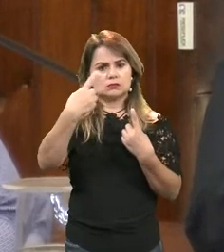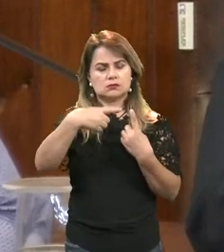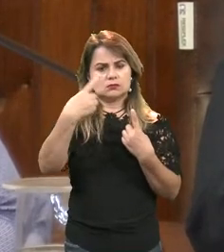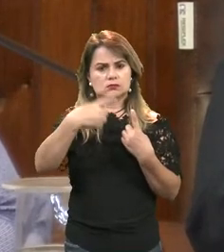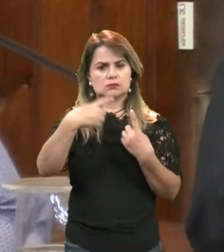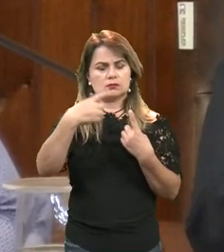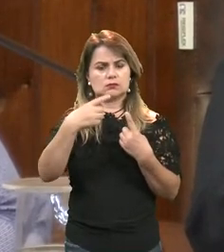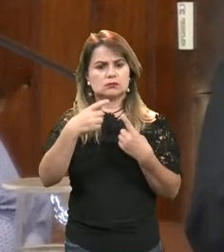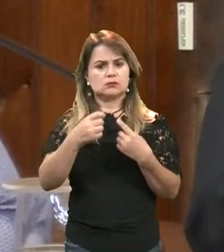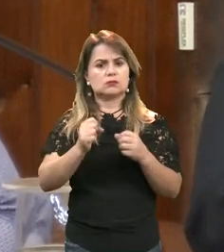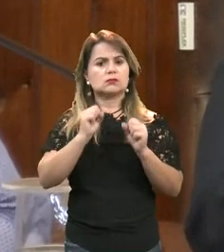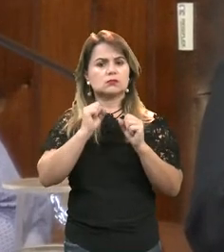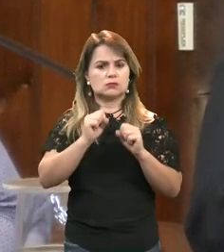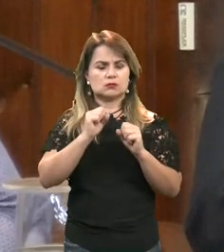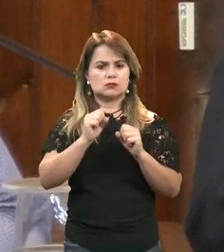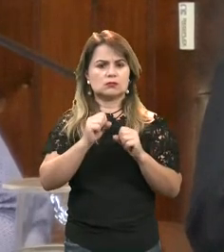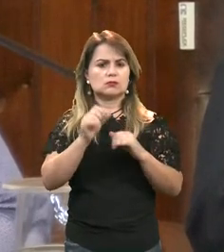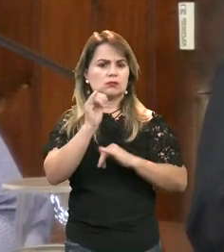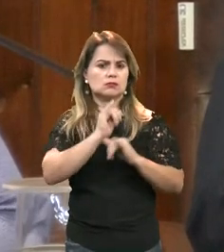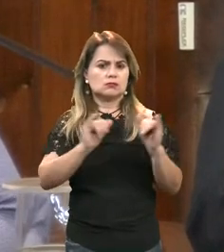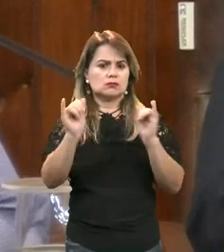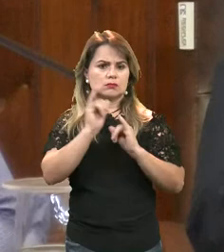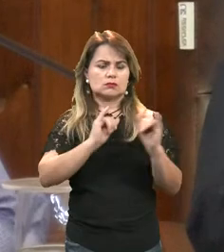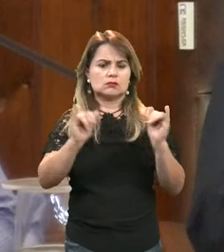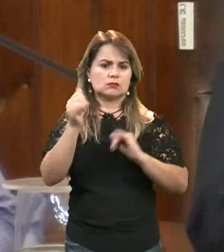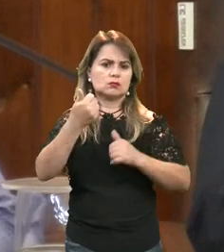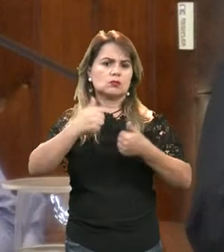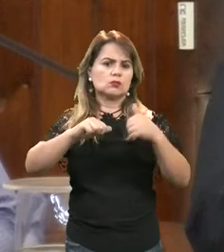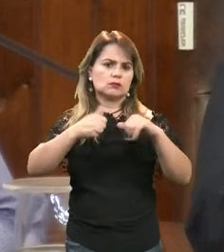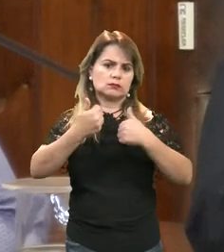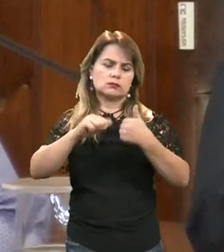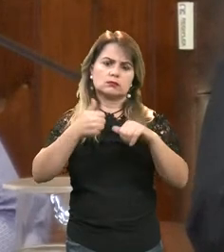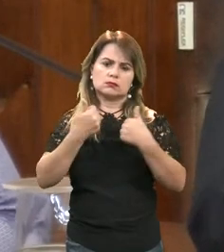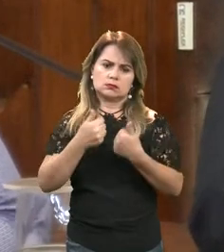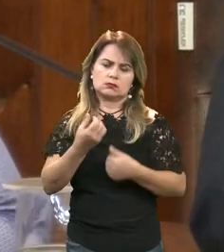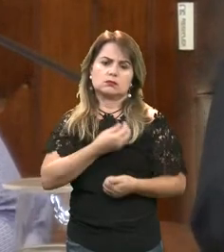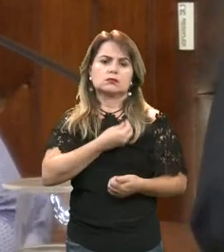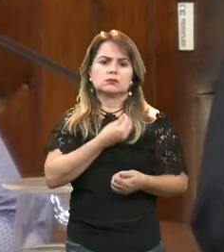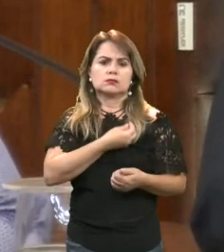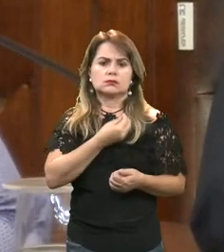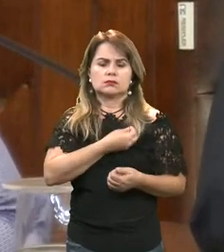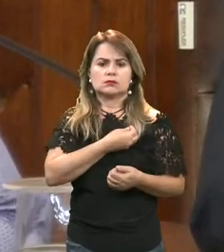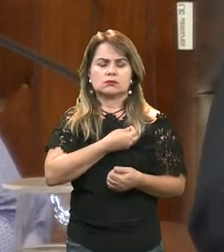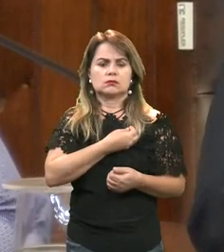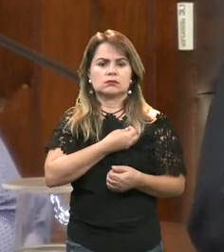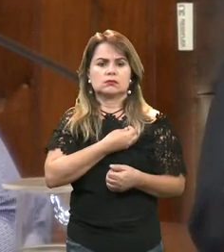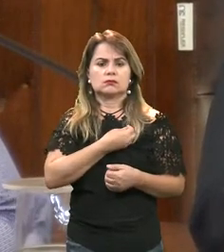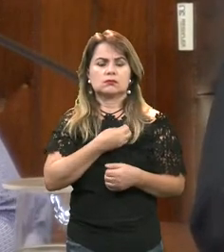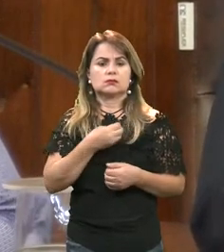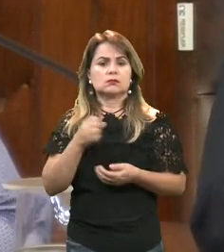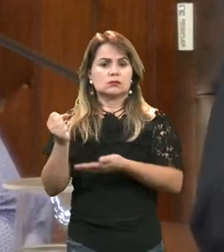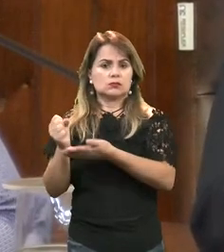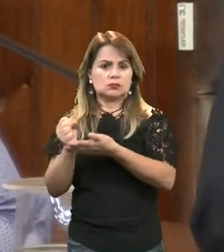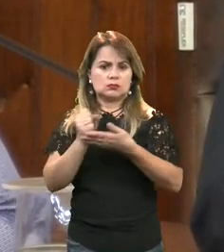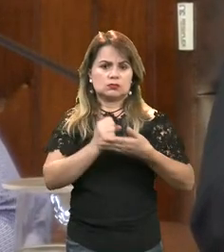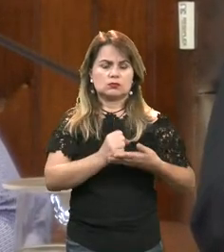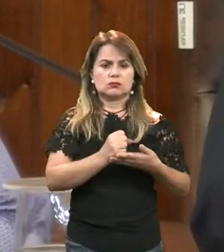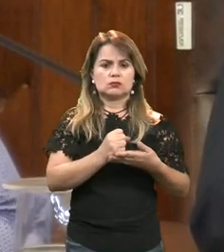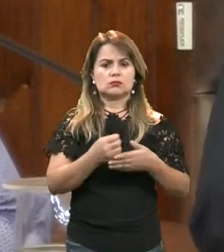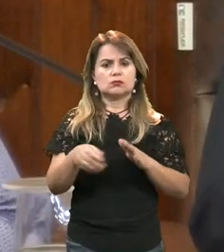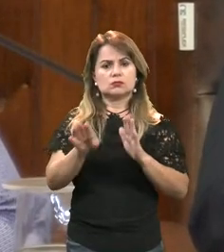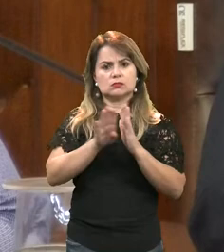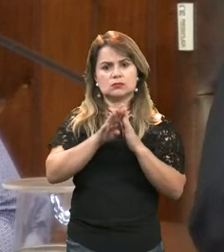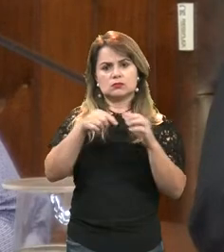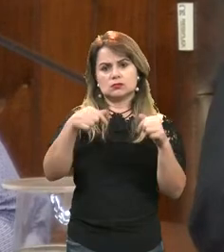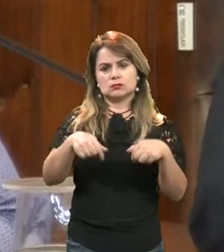à informação de qualidade e vivência sobre a temática e trouxe profissionais renomados das